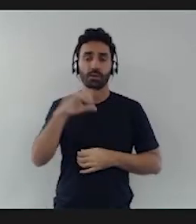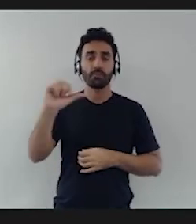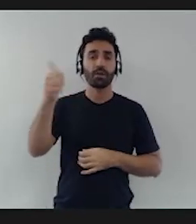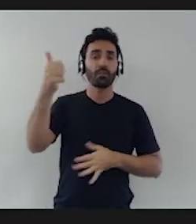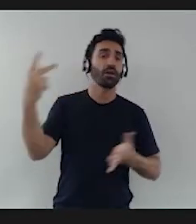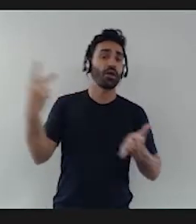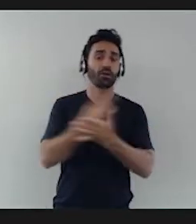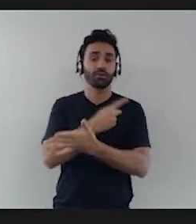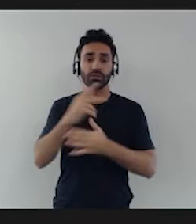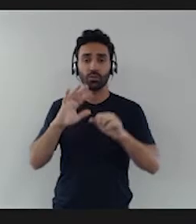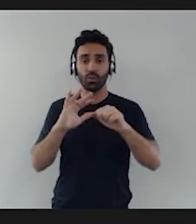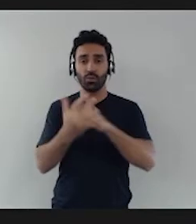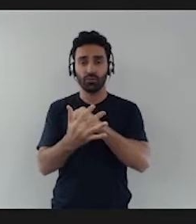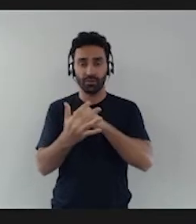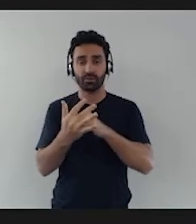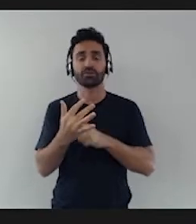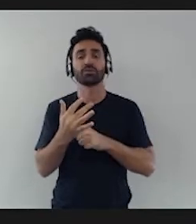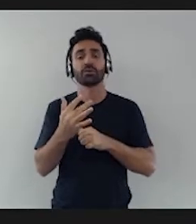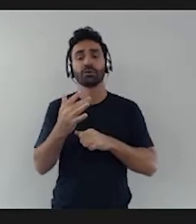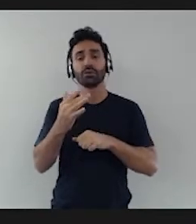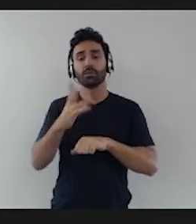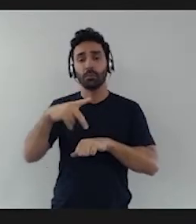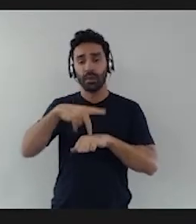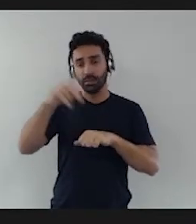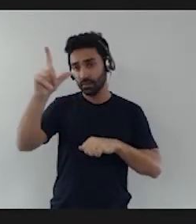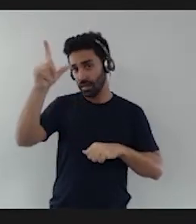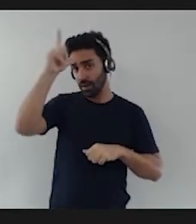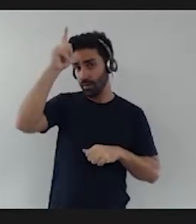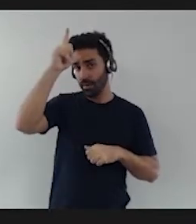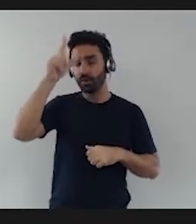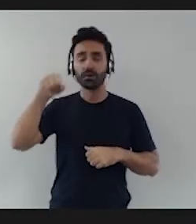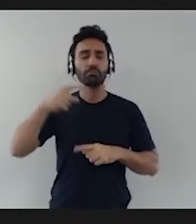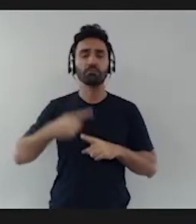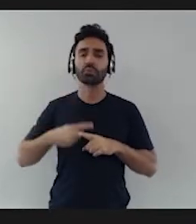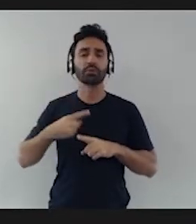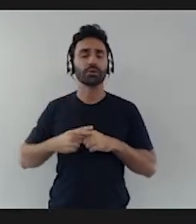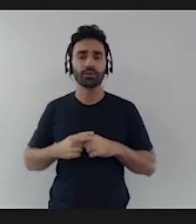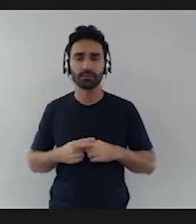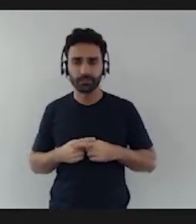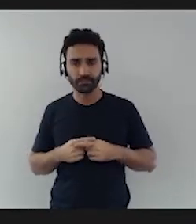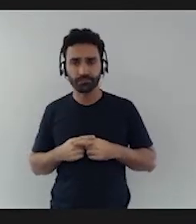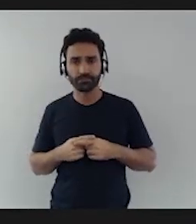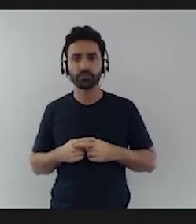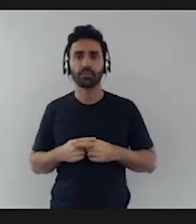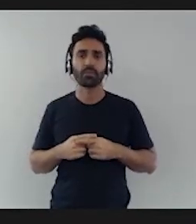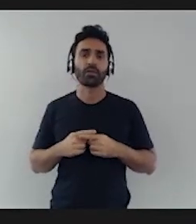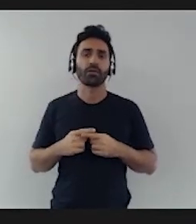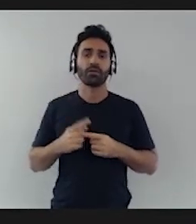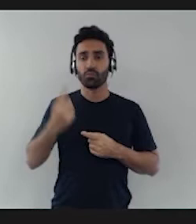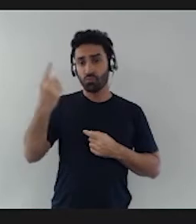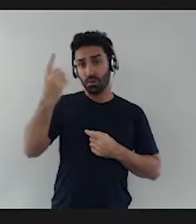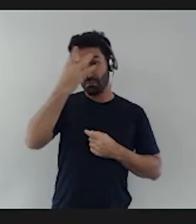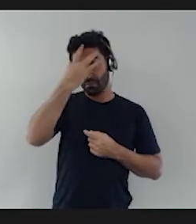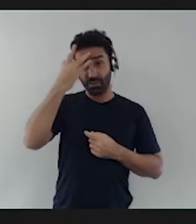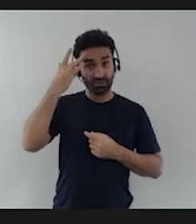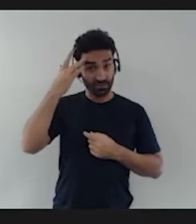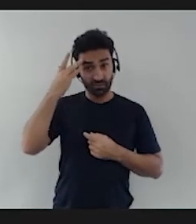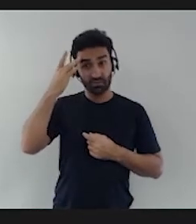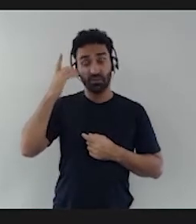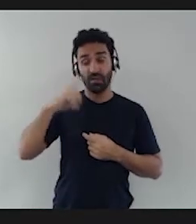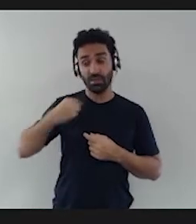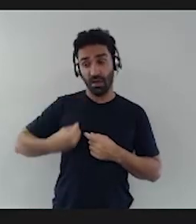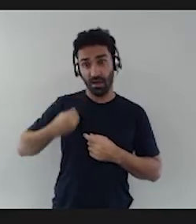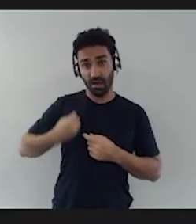de Covid-19 na Alemanha foram decorrentes de um cidadão de Wuhan